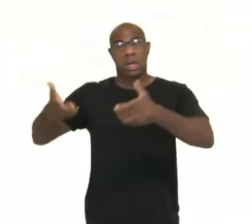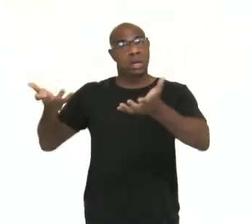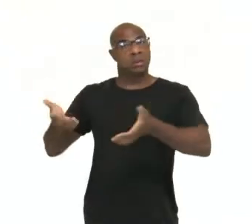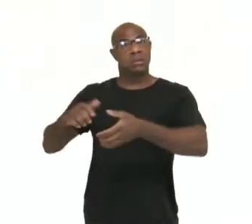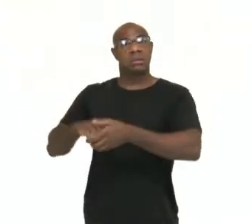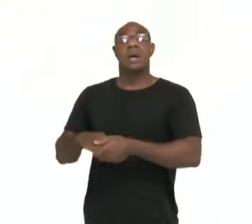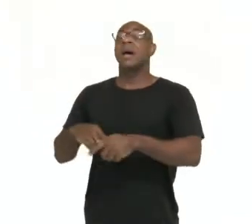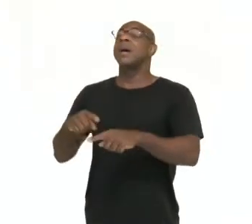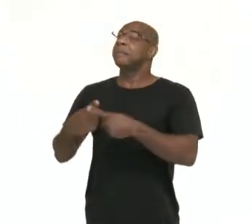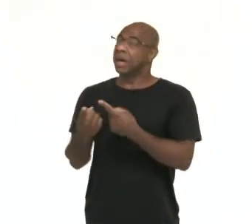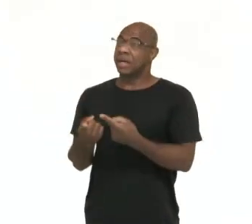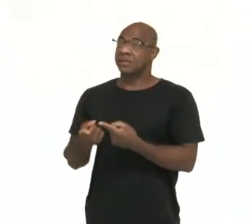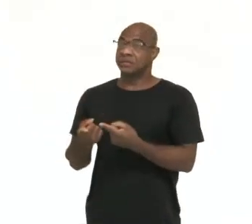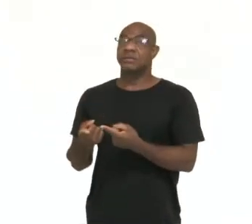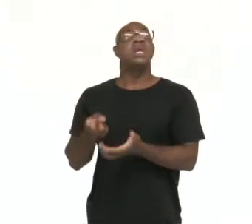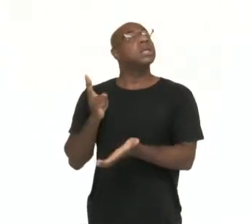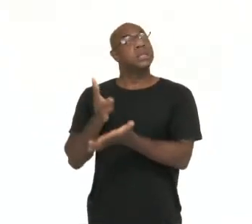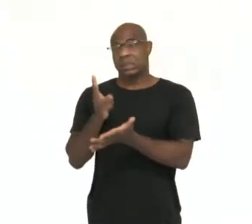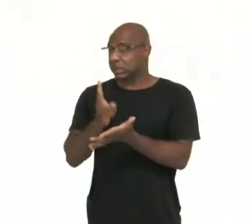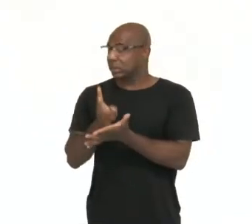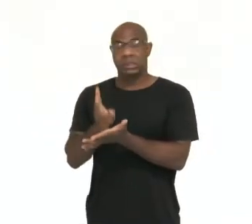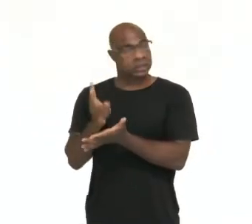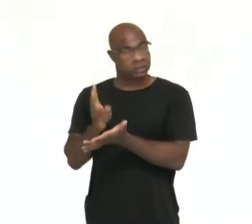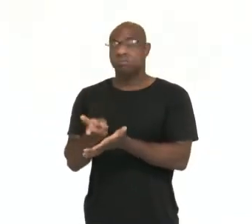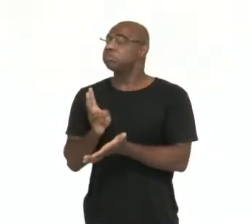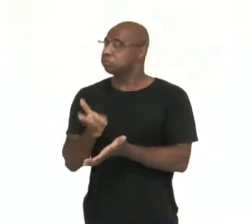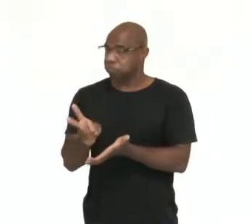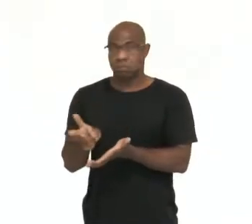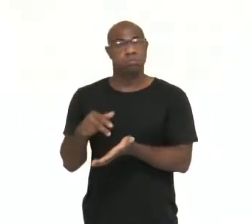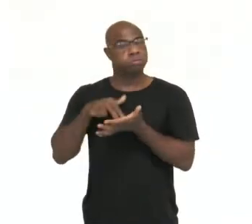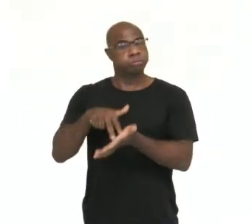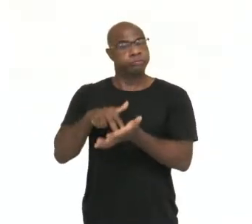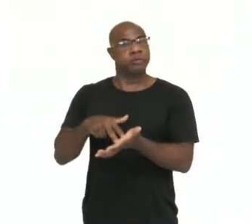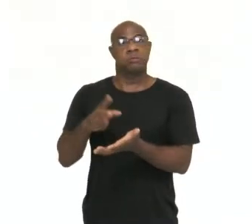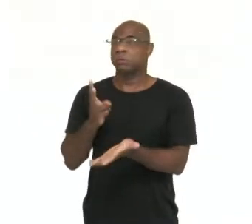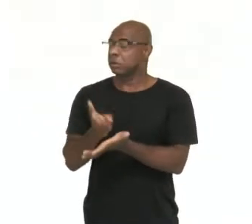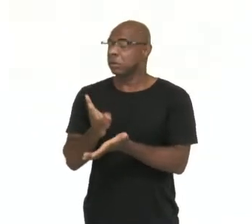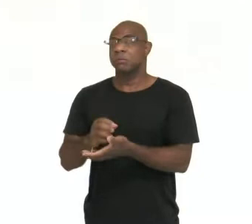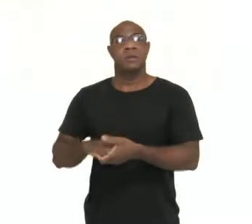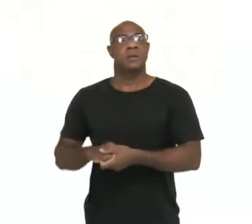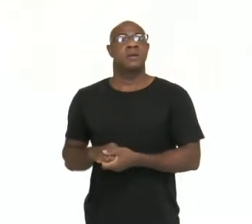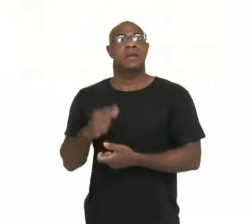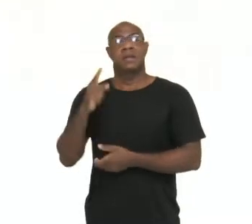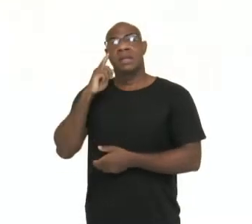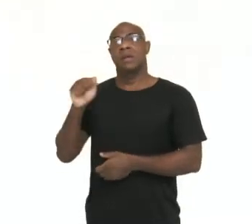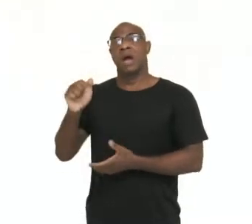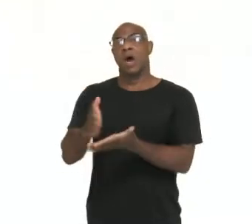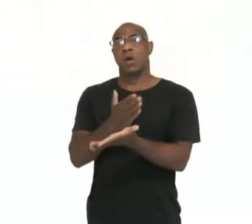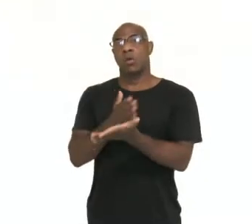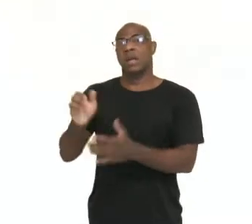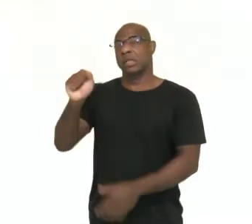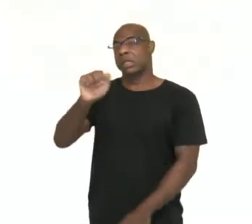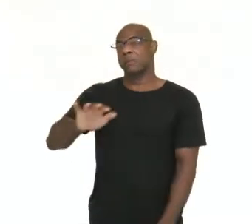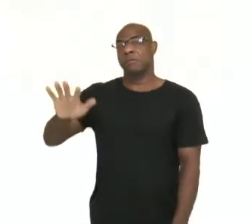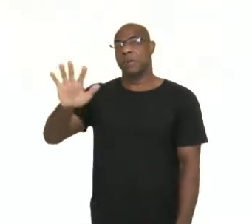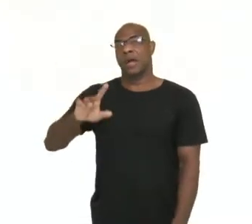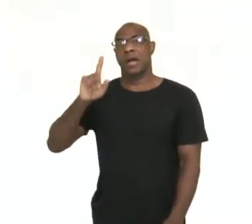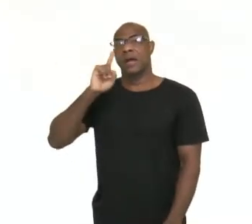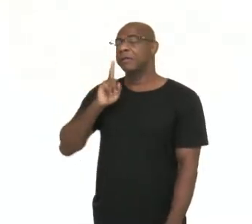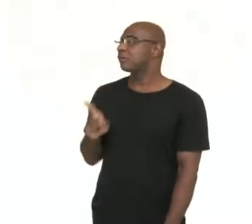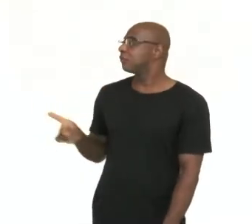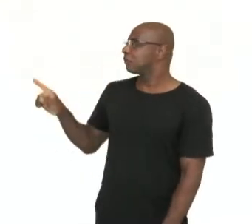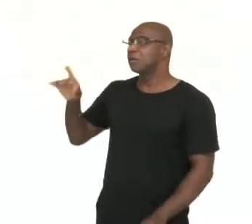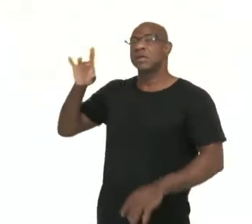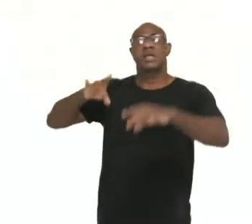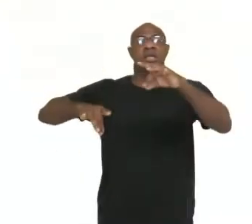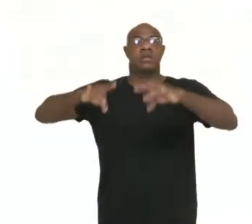assim essa arte ela sobreviveu, né? Então nós temos aqui, ó, algumas imagens, ó, né, de